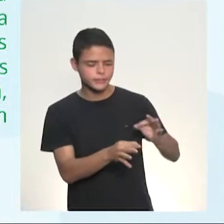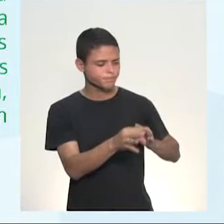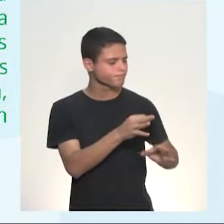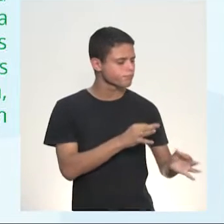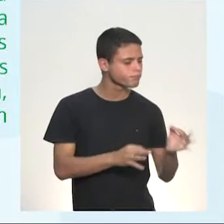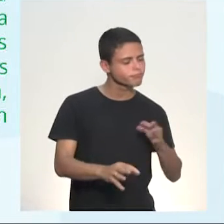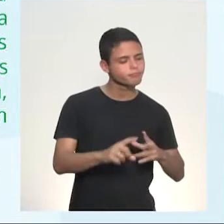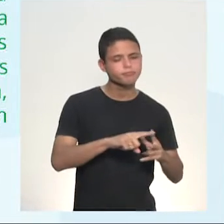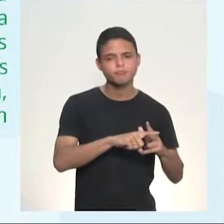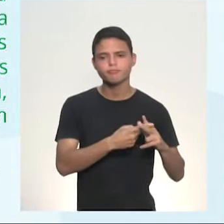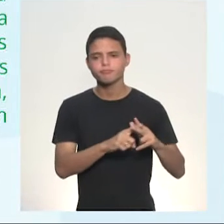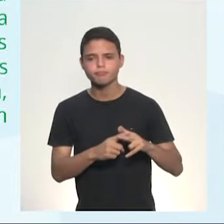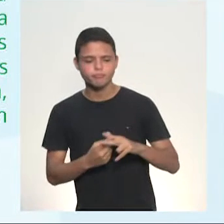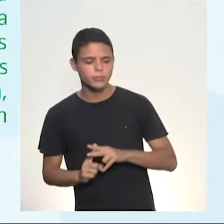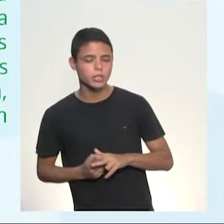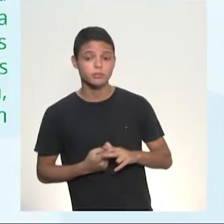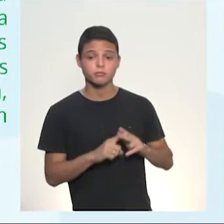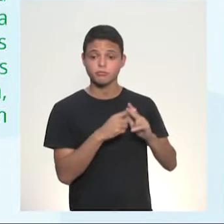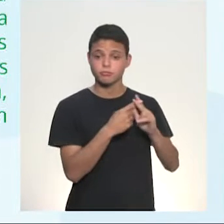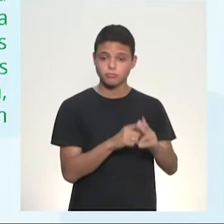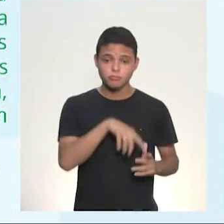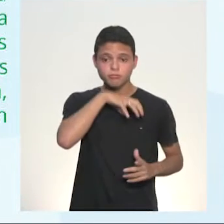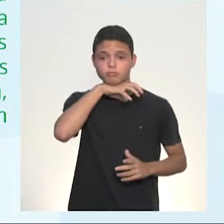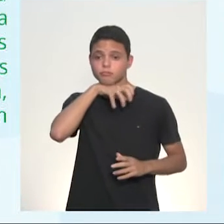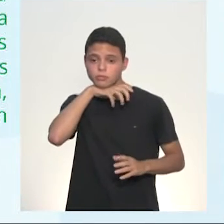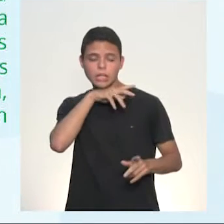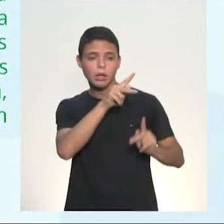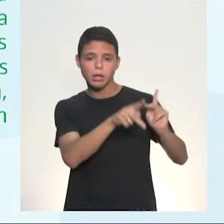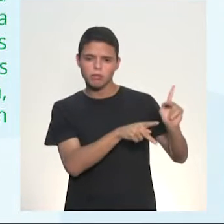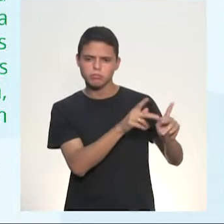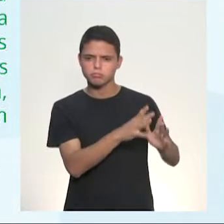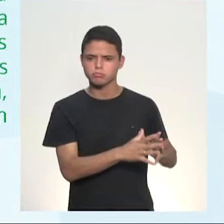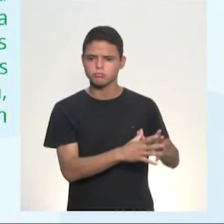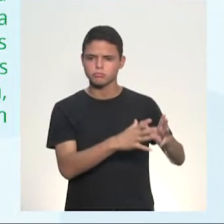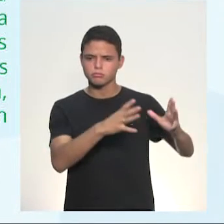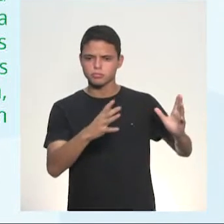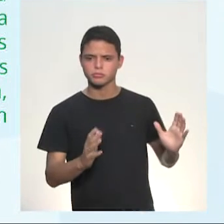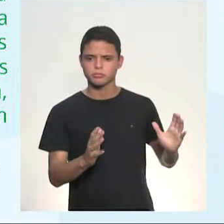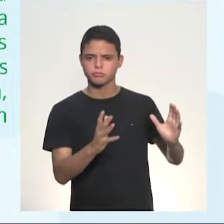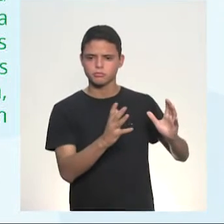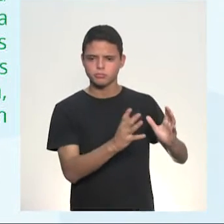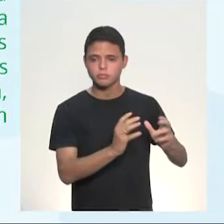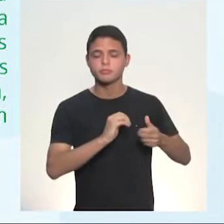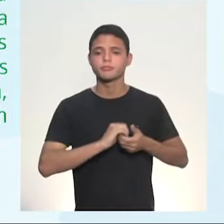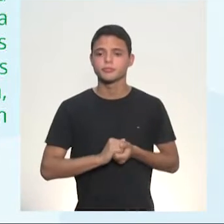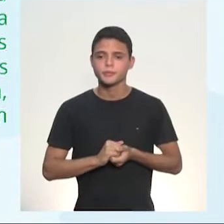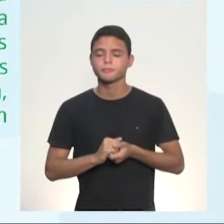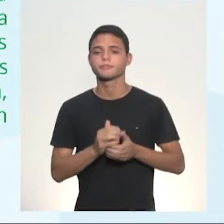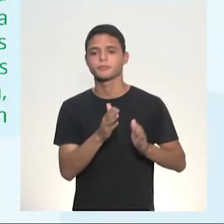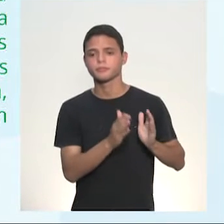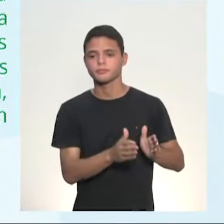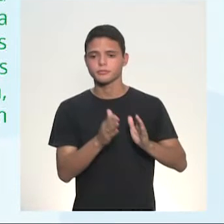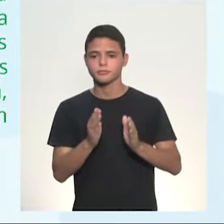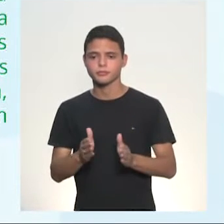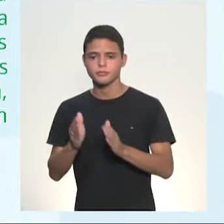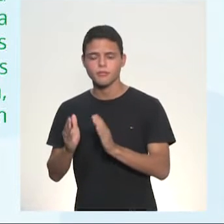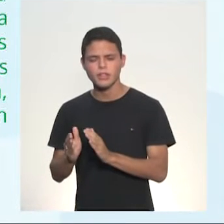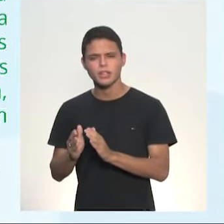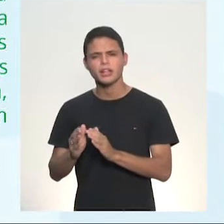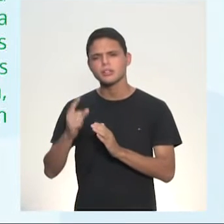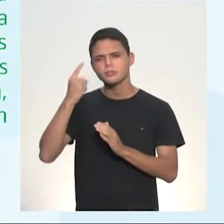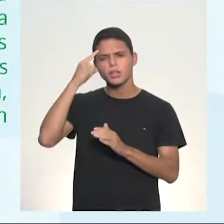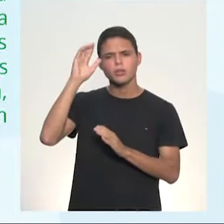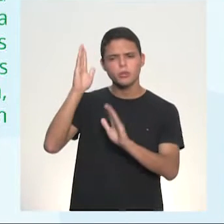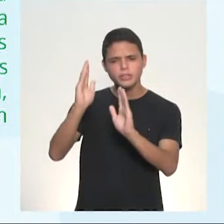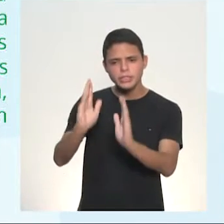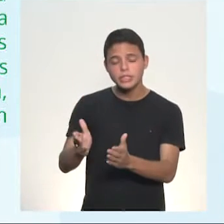dos animais, no geral, né? E você vê que até os jacarés, né, que são predadores fortíssimos, ela acaba controlando. Então imagine sem a onça como